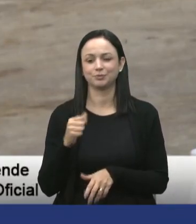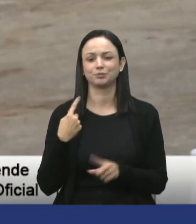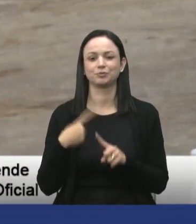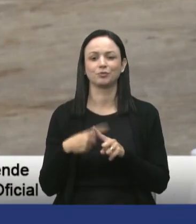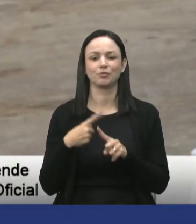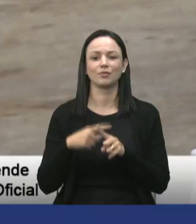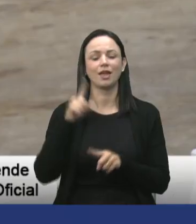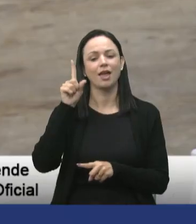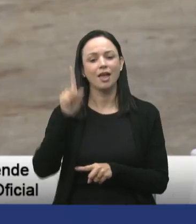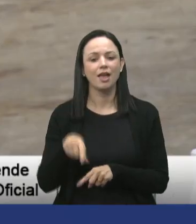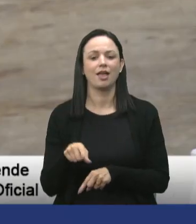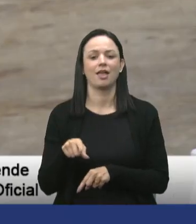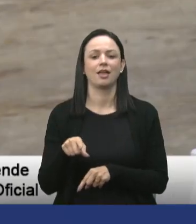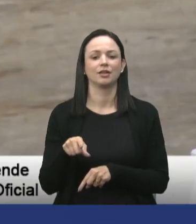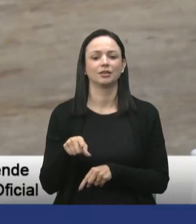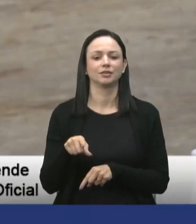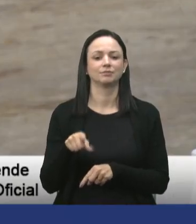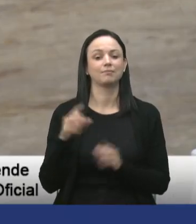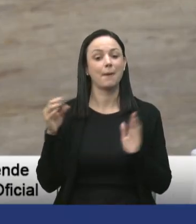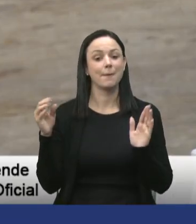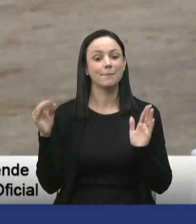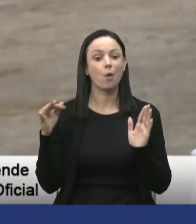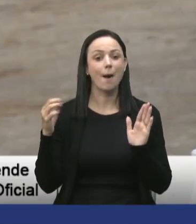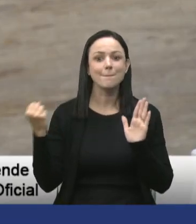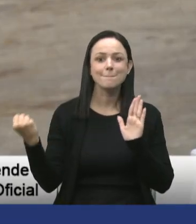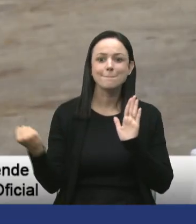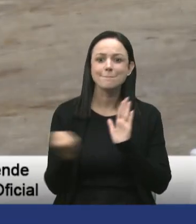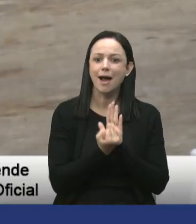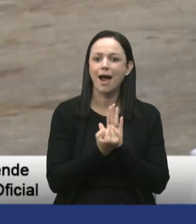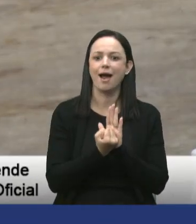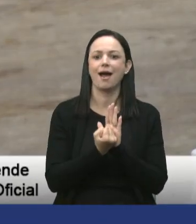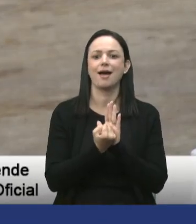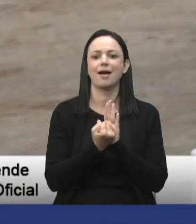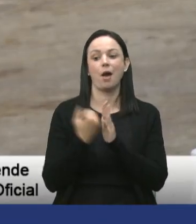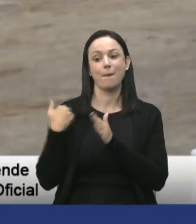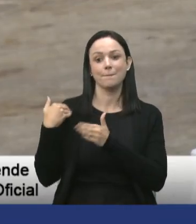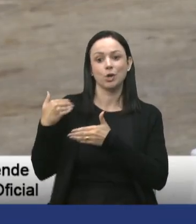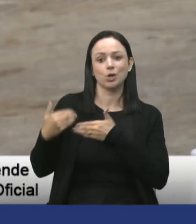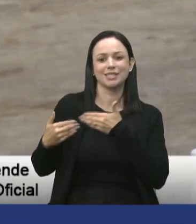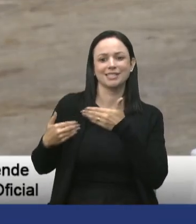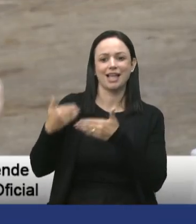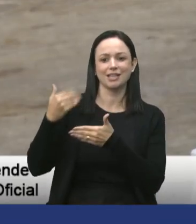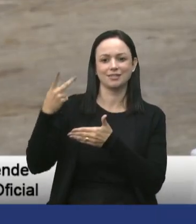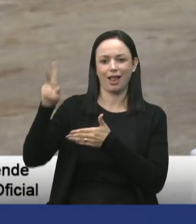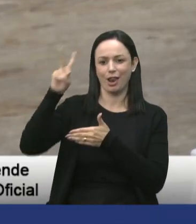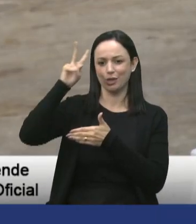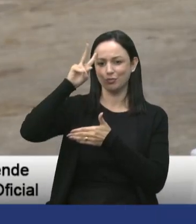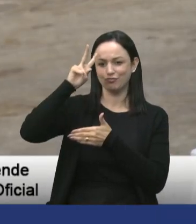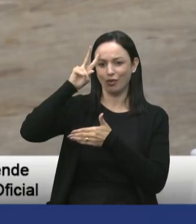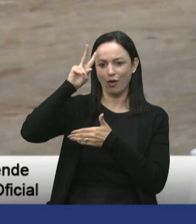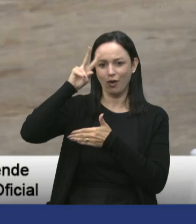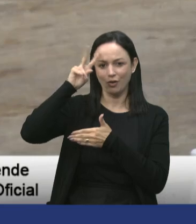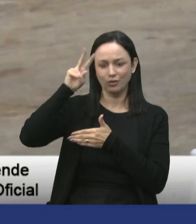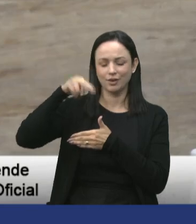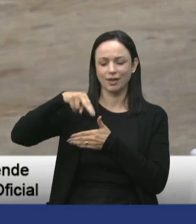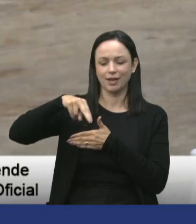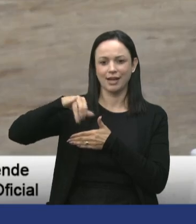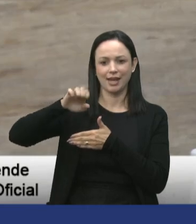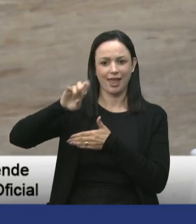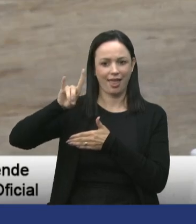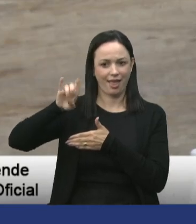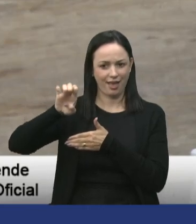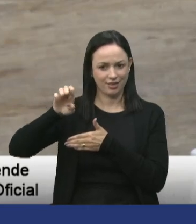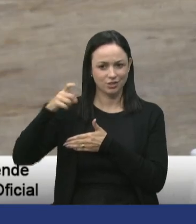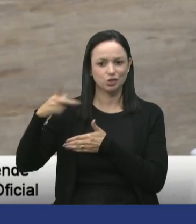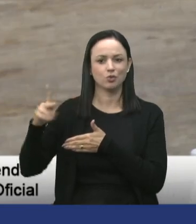realmente é uma forma de marcar tanto o processo histórico, do qual a NIED fez parte,